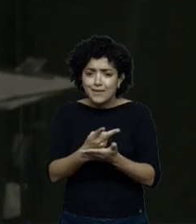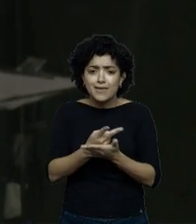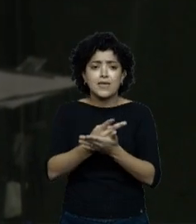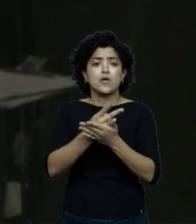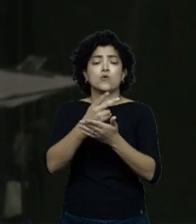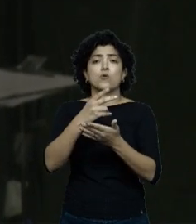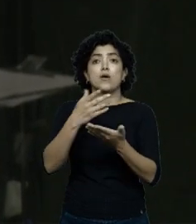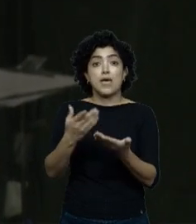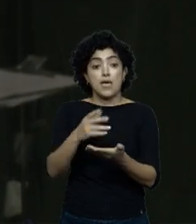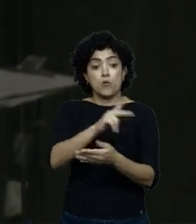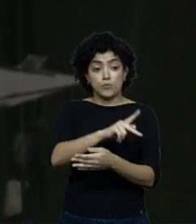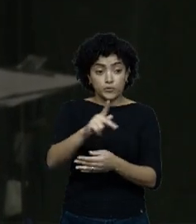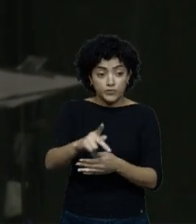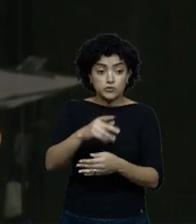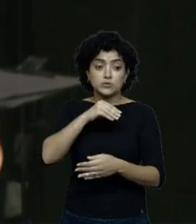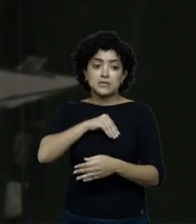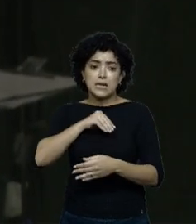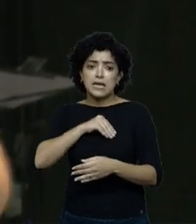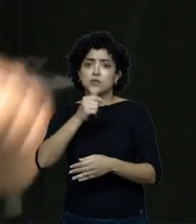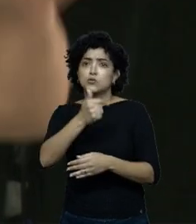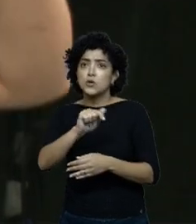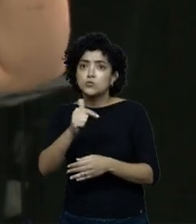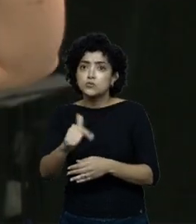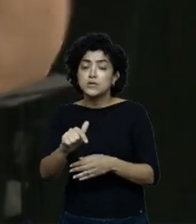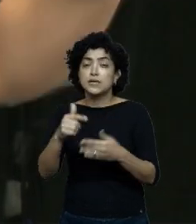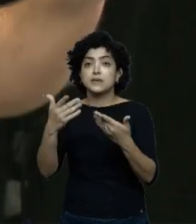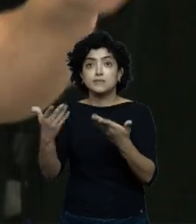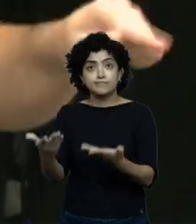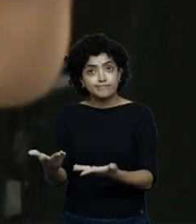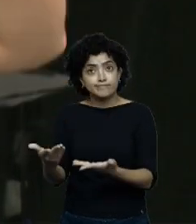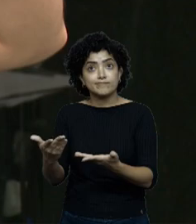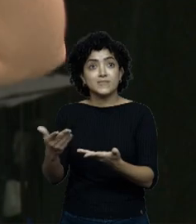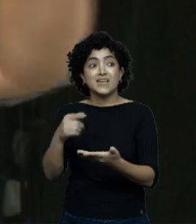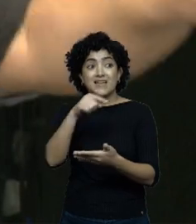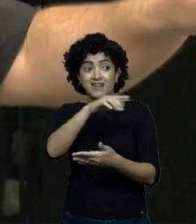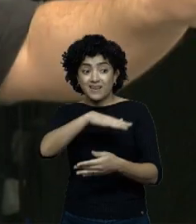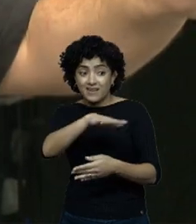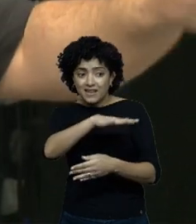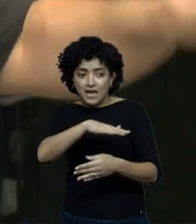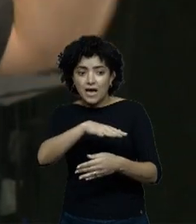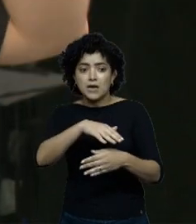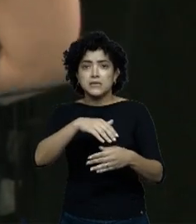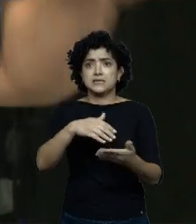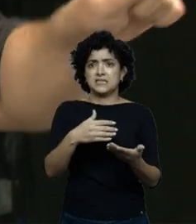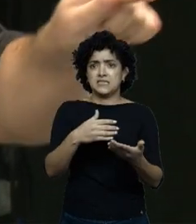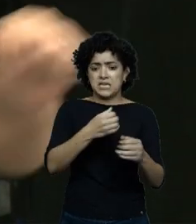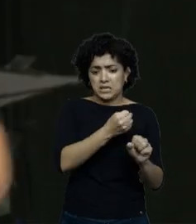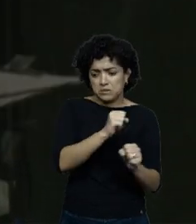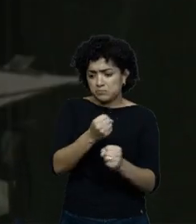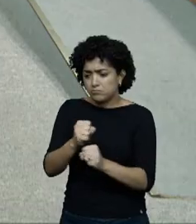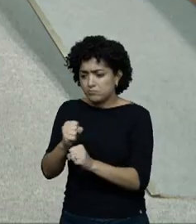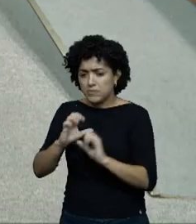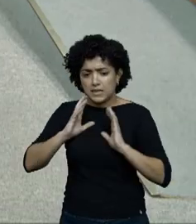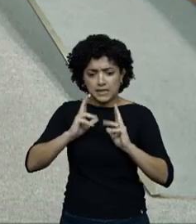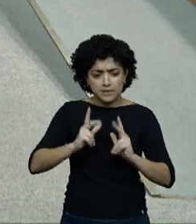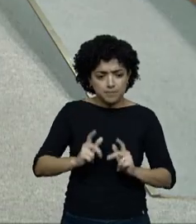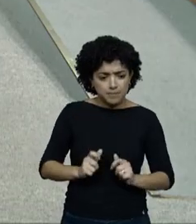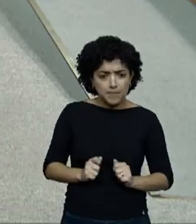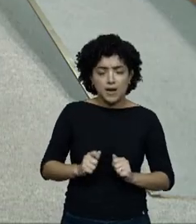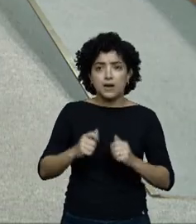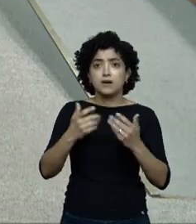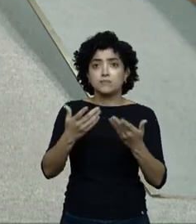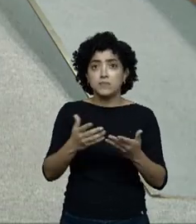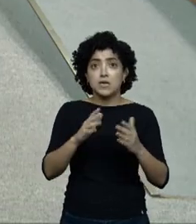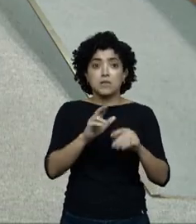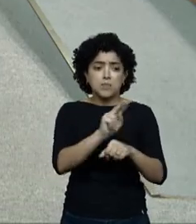professor act que não tem salário é uma professora act como tem na nossa Regional que tem que limpar o chão para sustentar a família cada